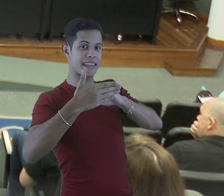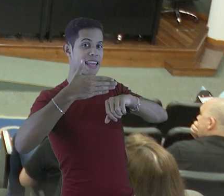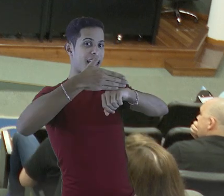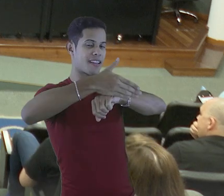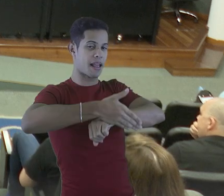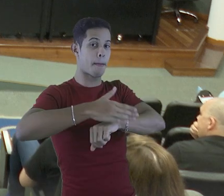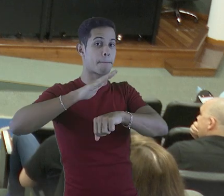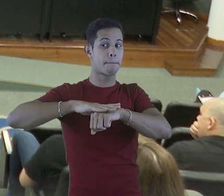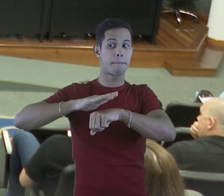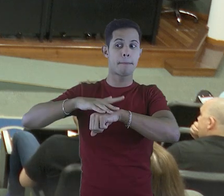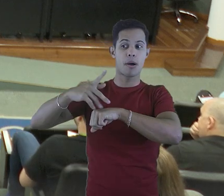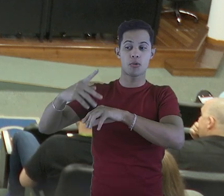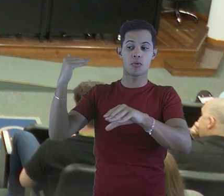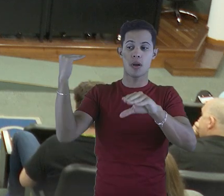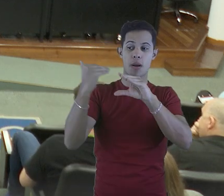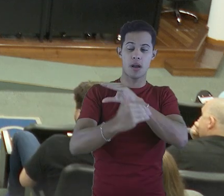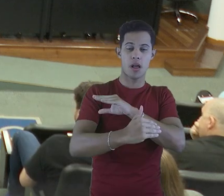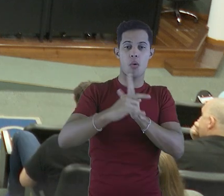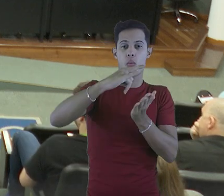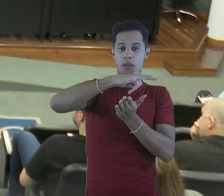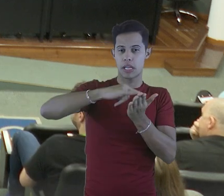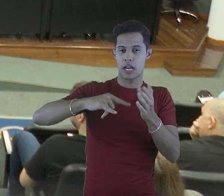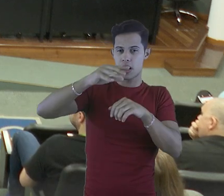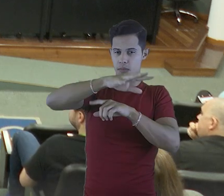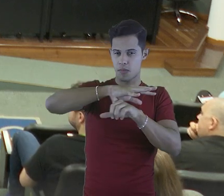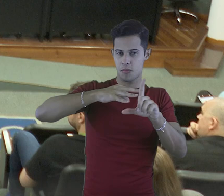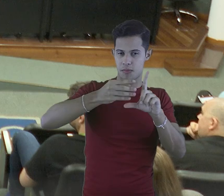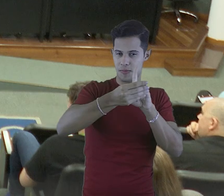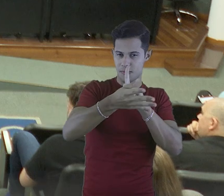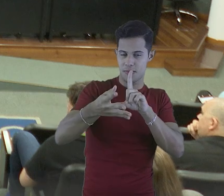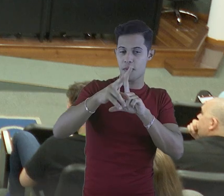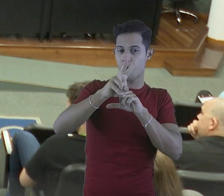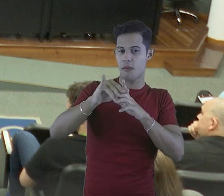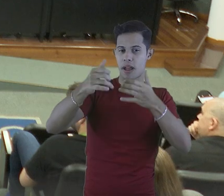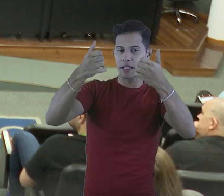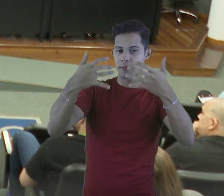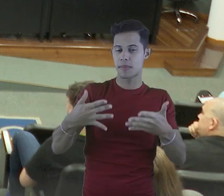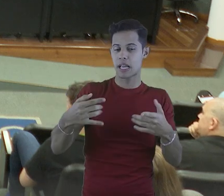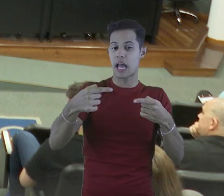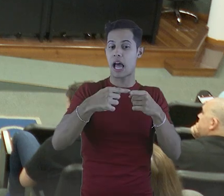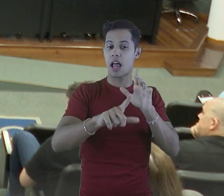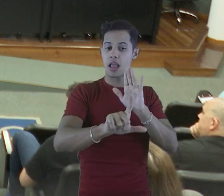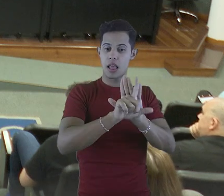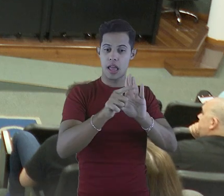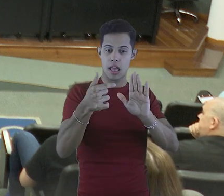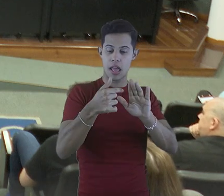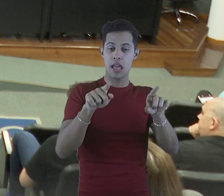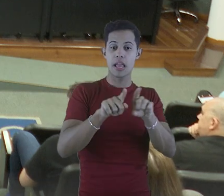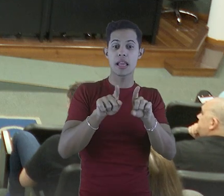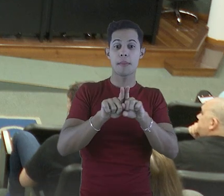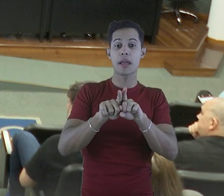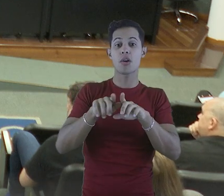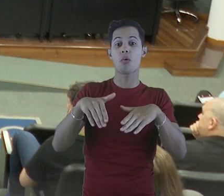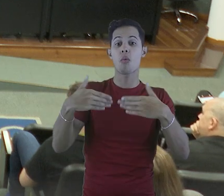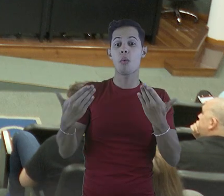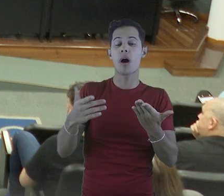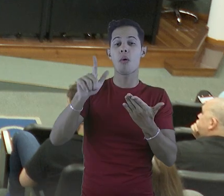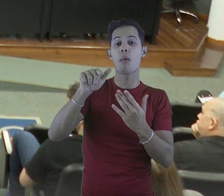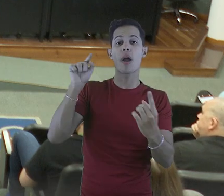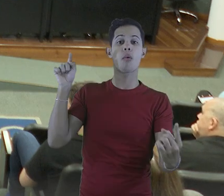você tem que mandar agora o termo de compartilhamento vai dizer exatamente qual é a sua obrigação legal e qual é a